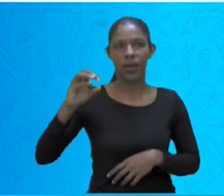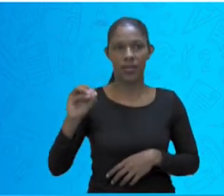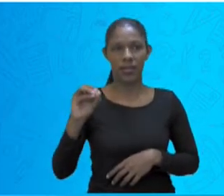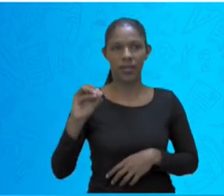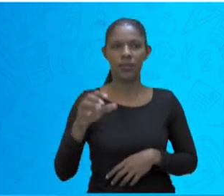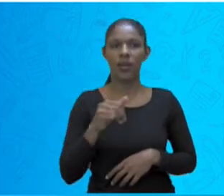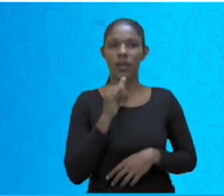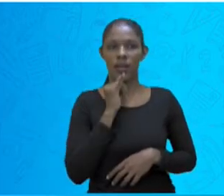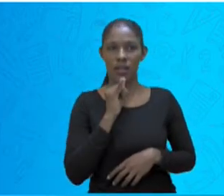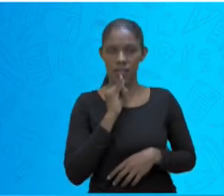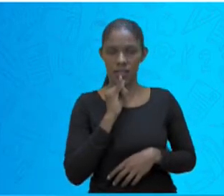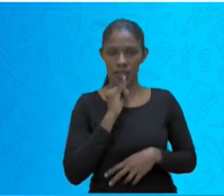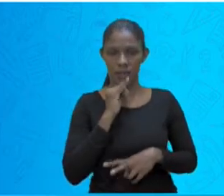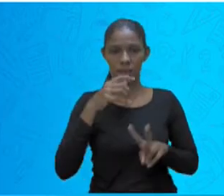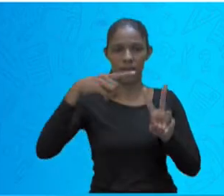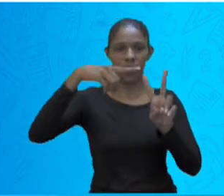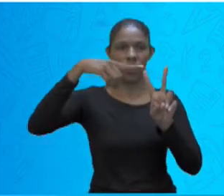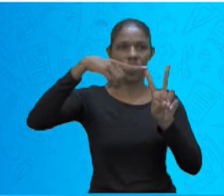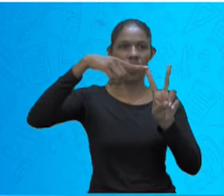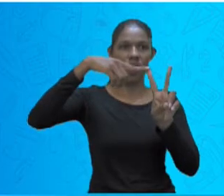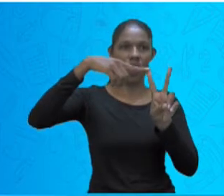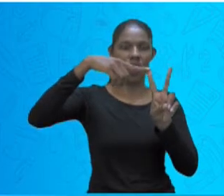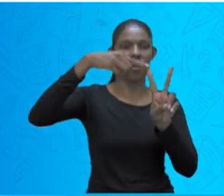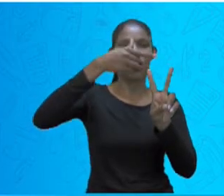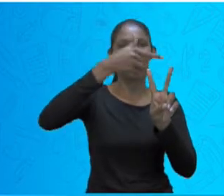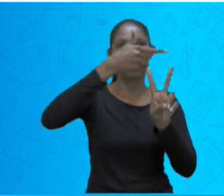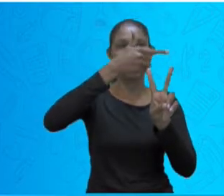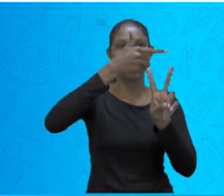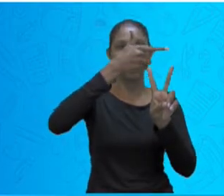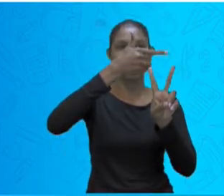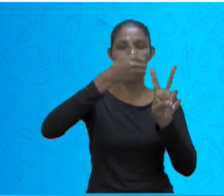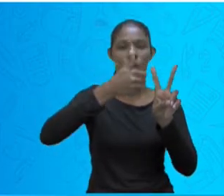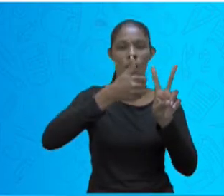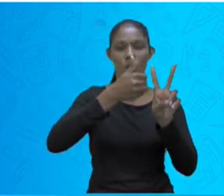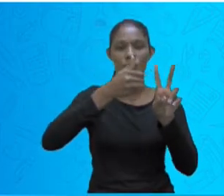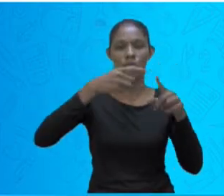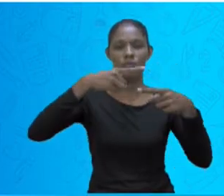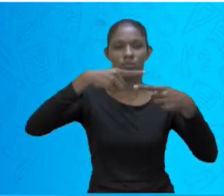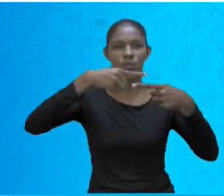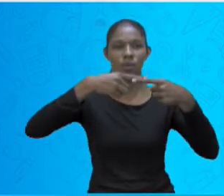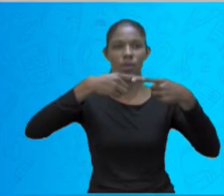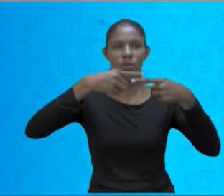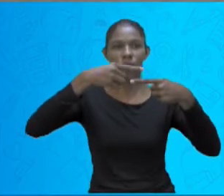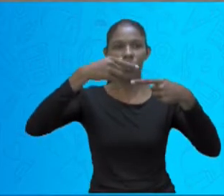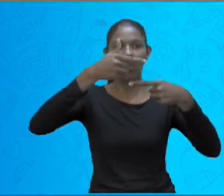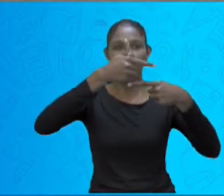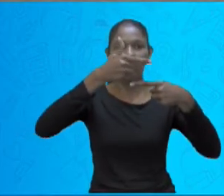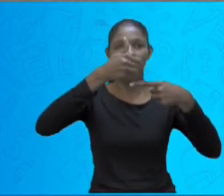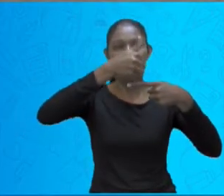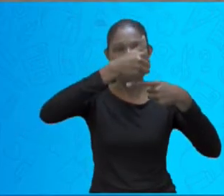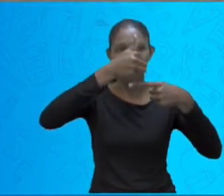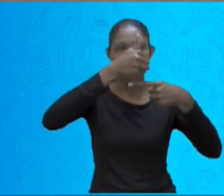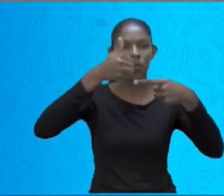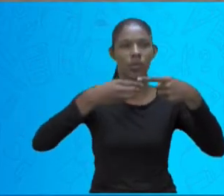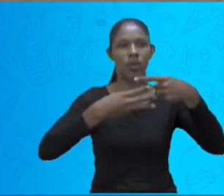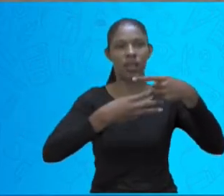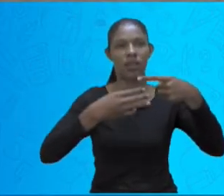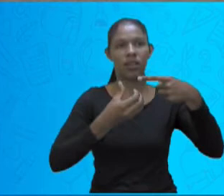sexto ao quadrado é igual a 1 sobre 36. E 1 sexto é maior do que zero.